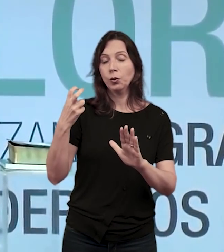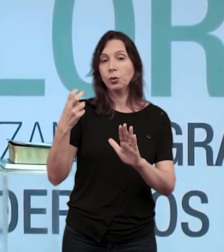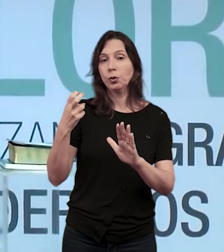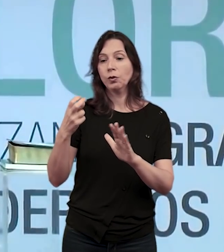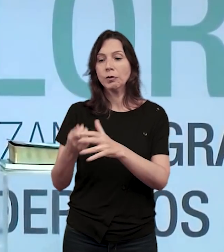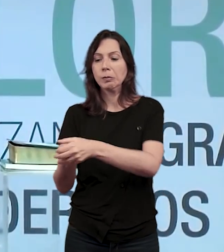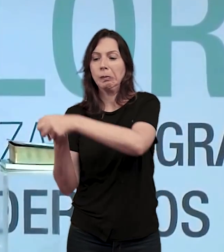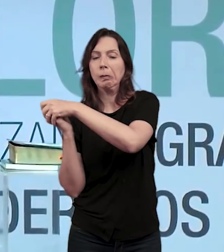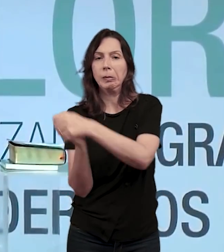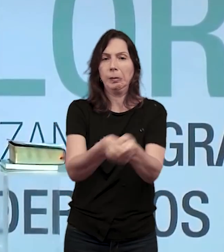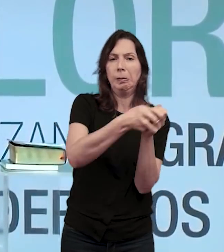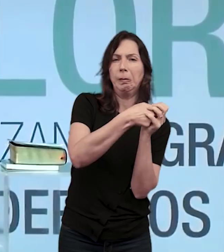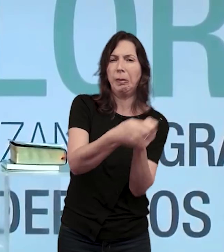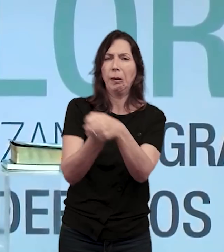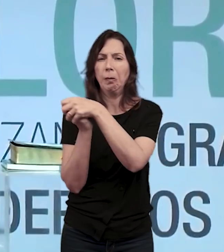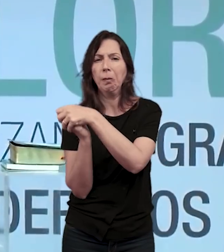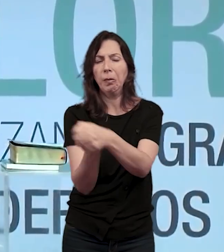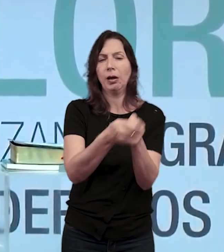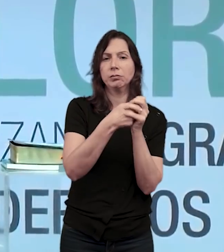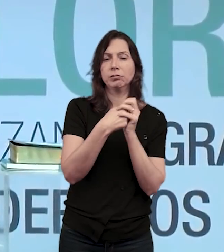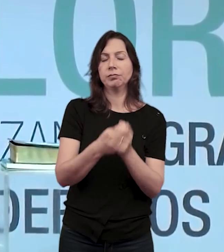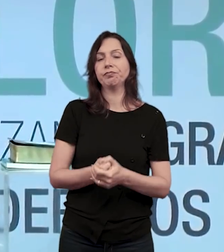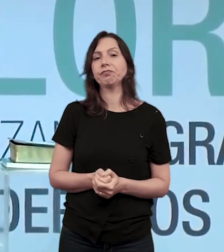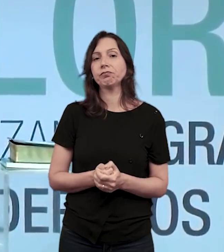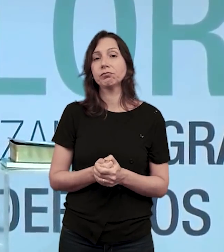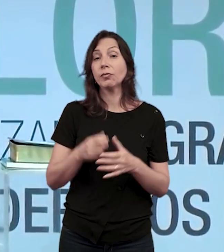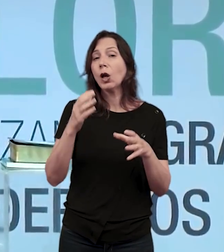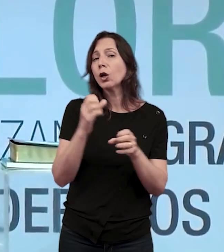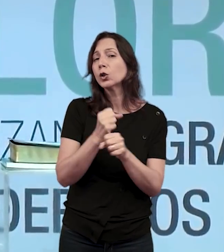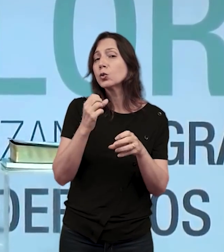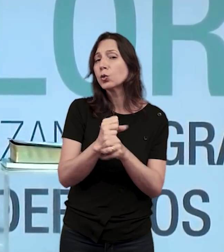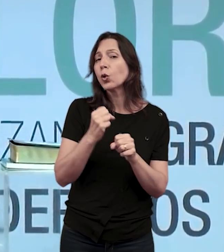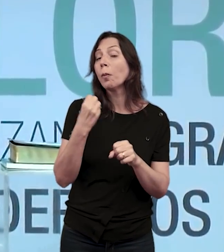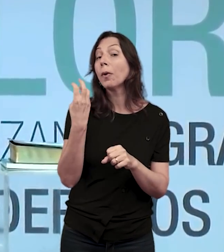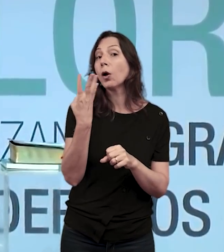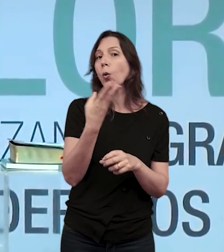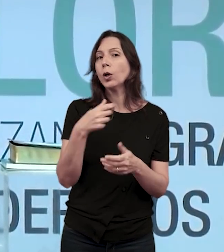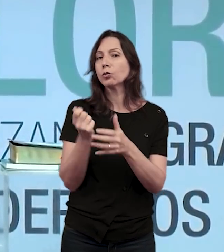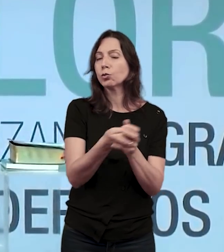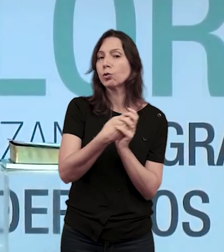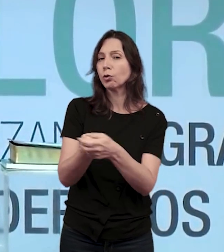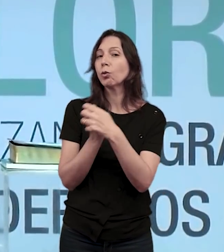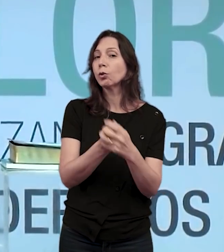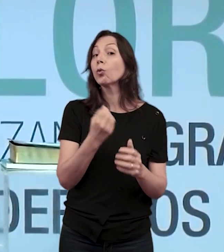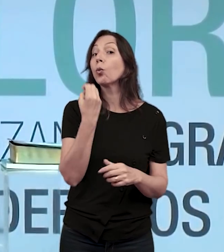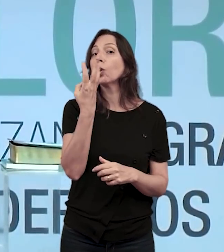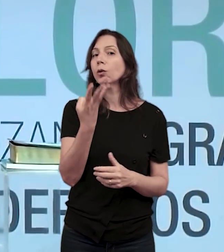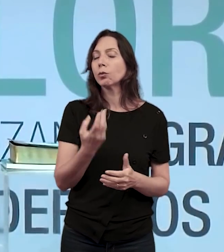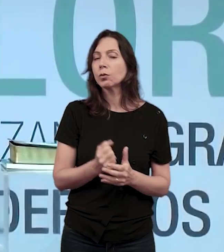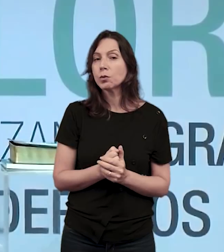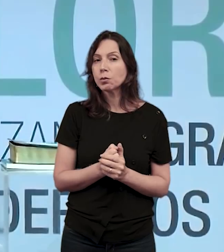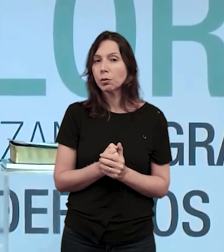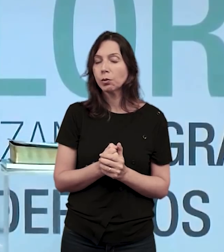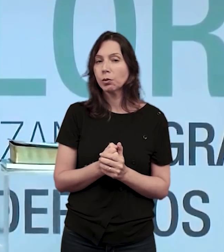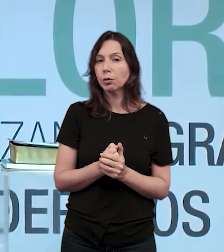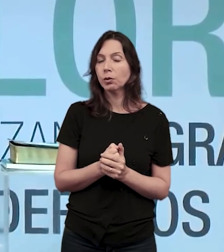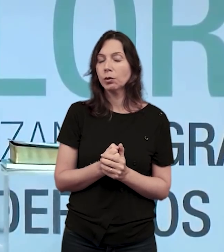uma quarentena de açoites, menos para um pouquinho só. Quantos açoites que recebeu mesmo? Soma tudo aí.